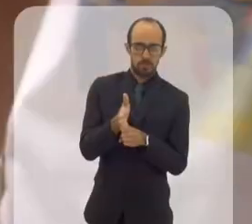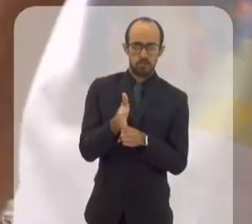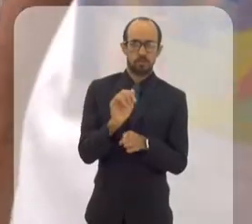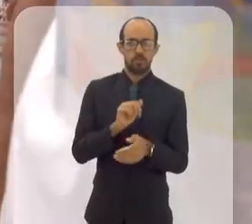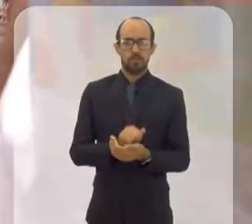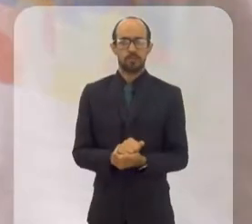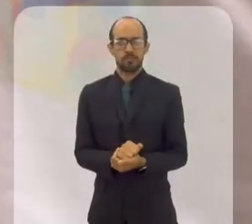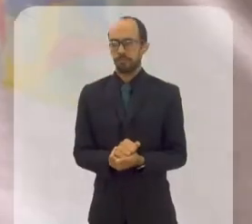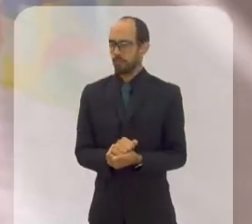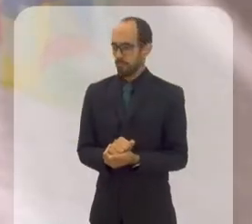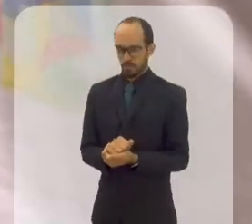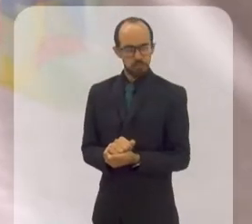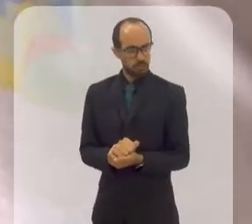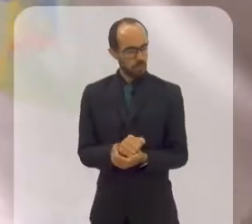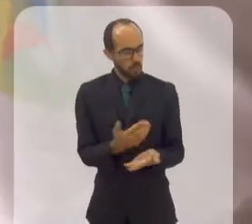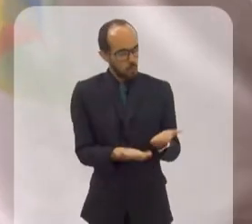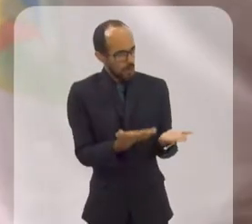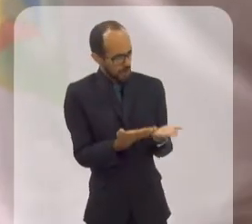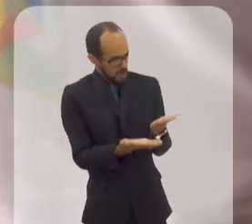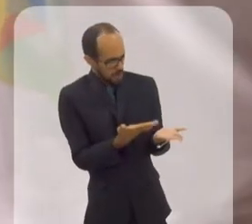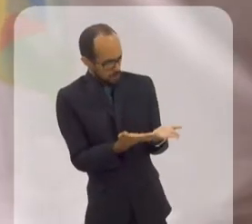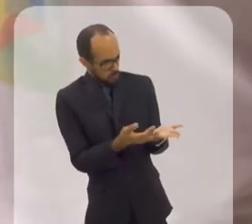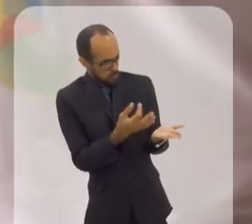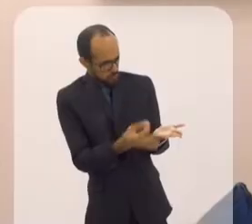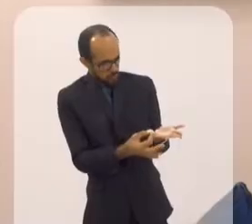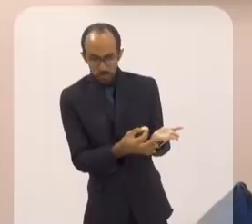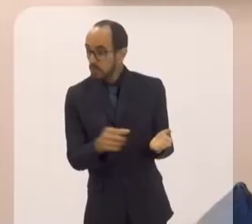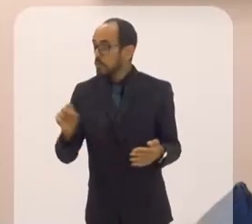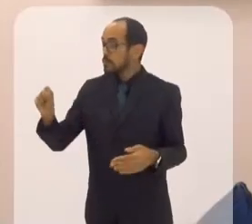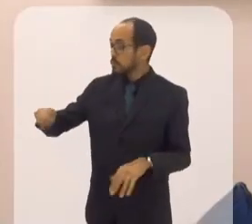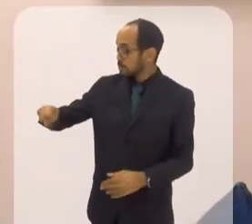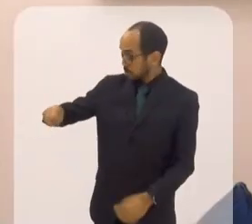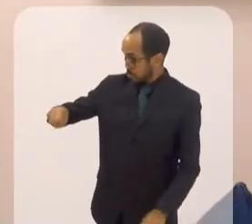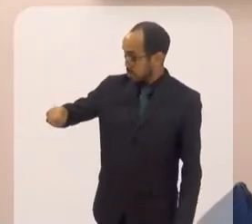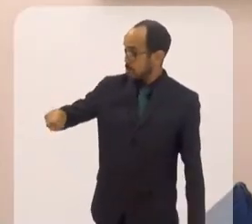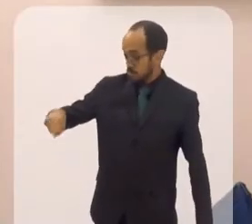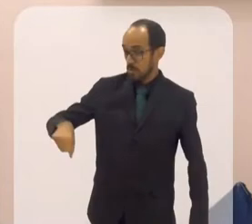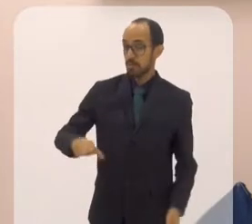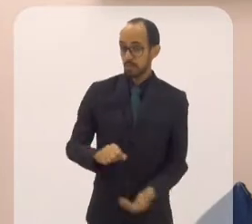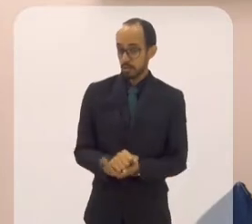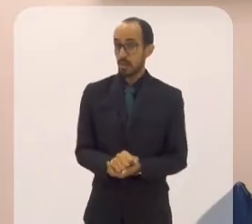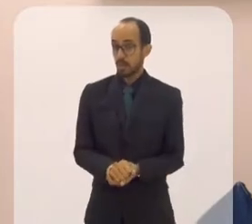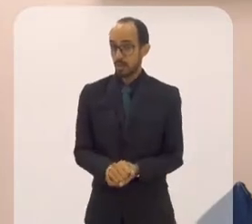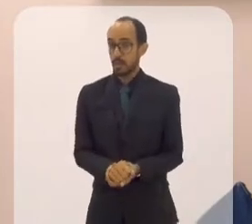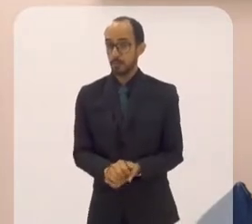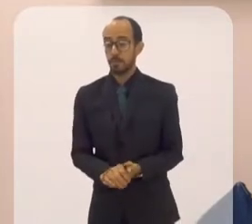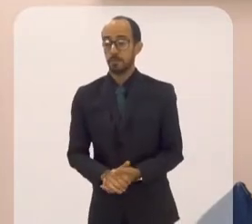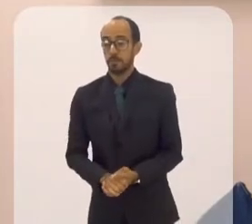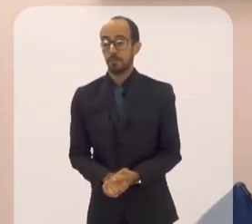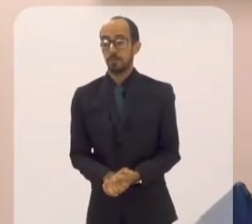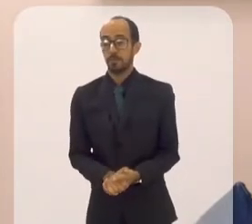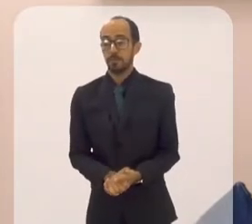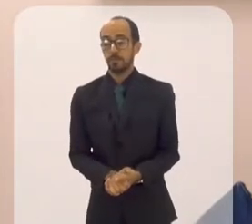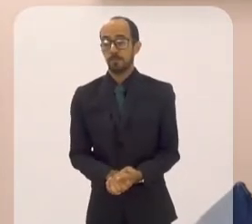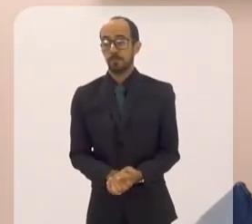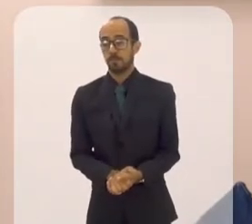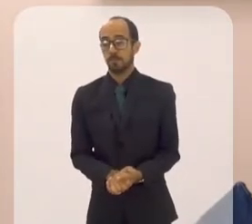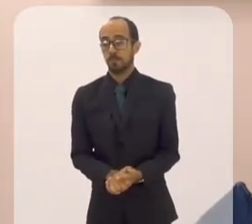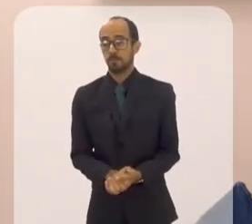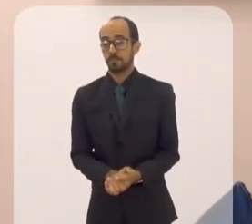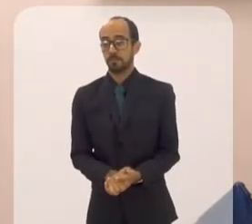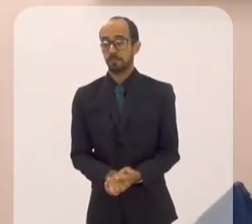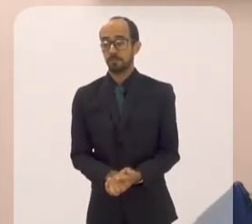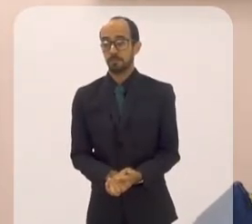Ou seja, poderia estar incluso o equilíbrio também nisso? Sim, sim. Certo. Poderia estar incluso o equilíbrio, bem